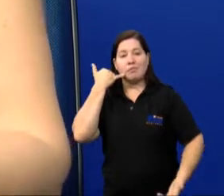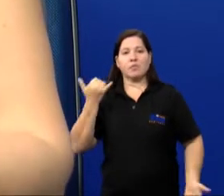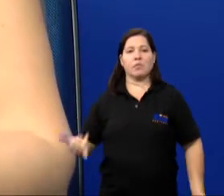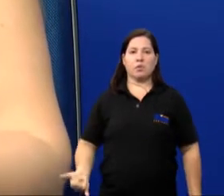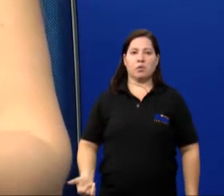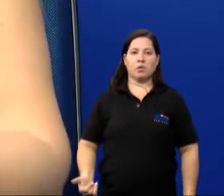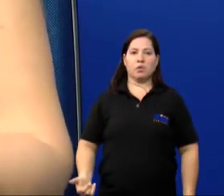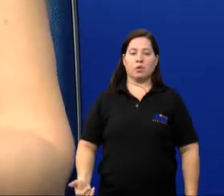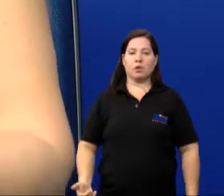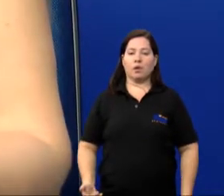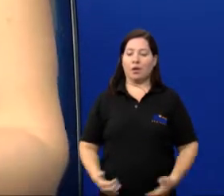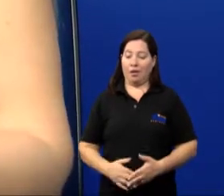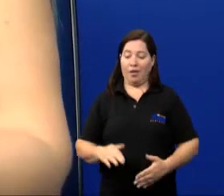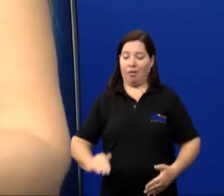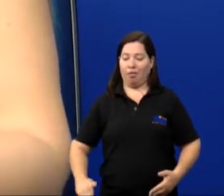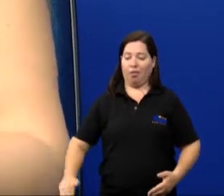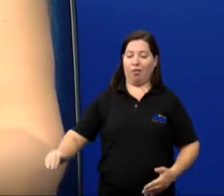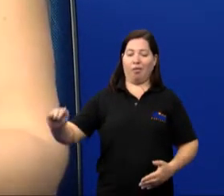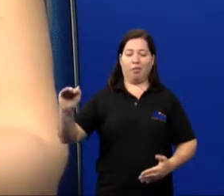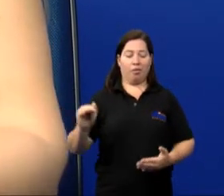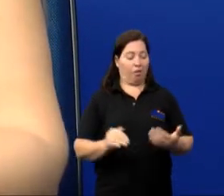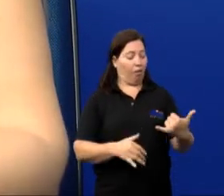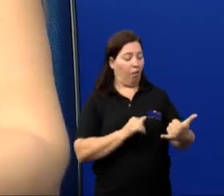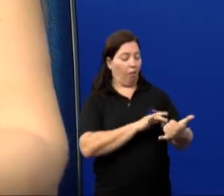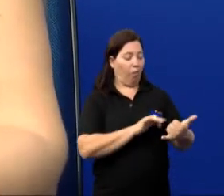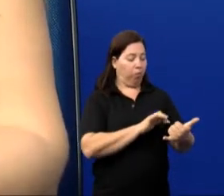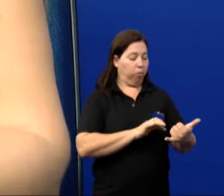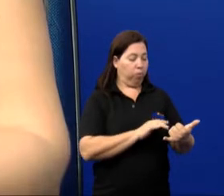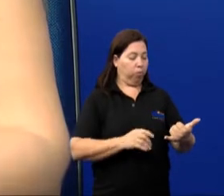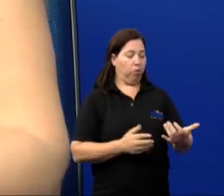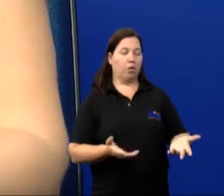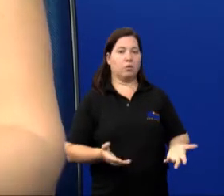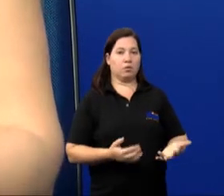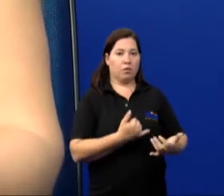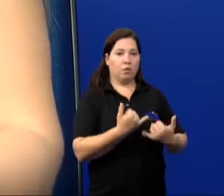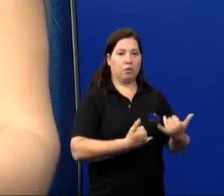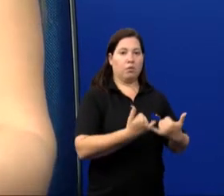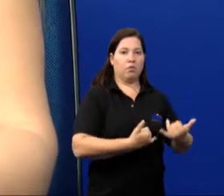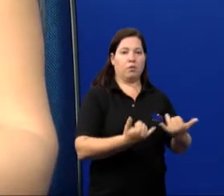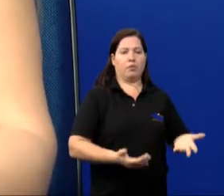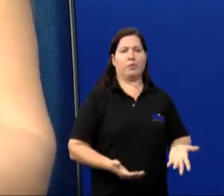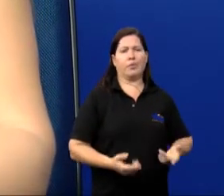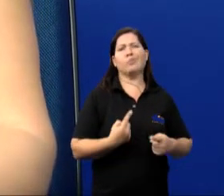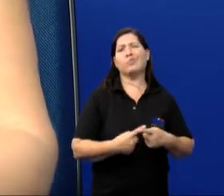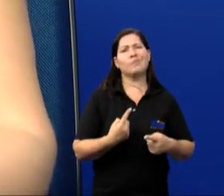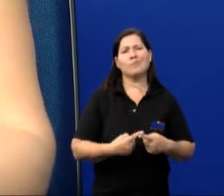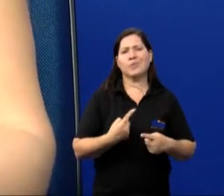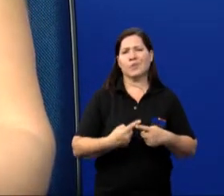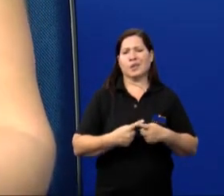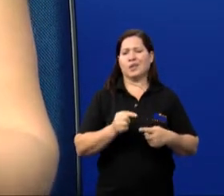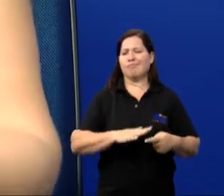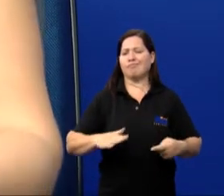crescer, gostar, né, e ficar ali conforme o incentivo da família, ela é muito grande, né? Para que eu vou dar um celular para uma criança de 2 anos se ela